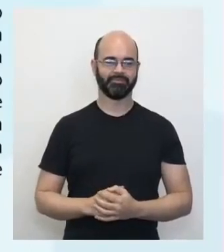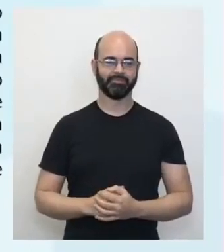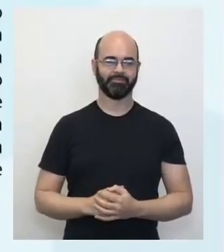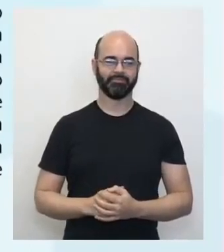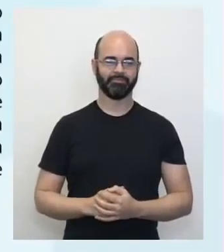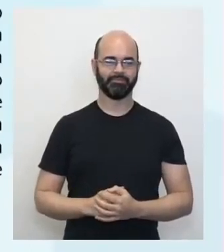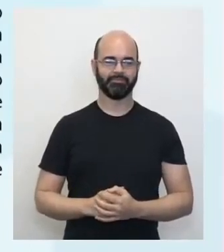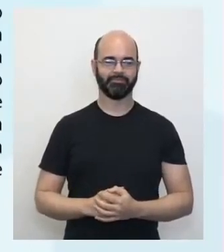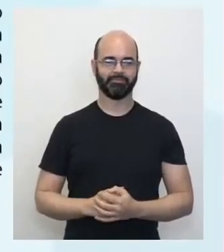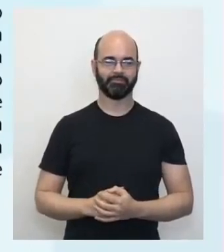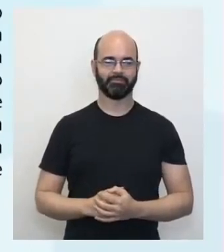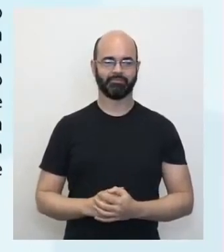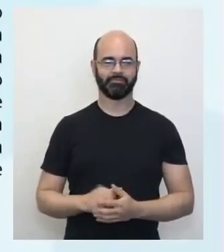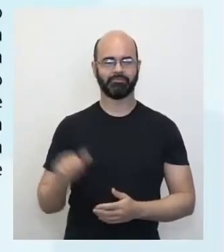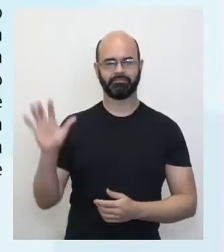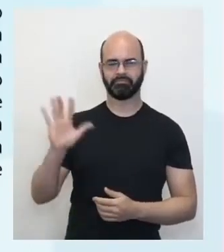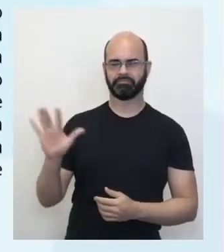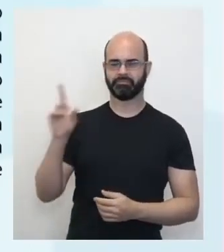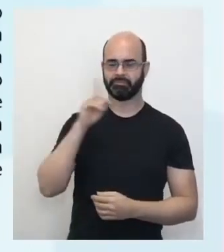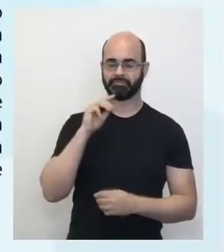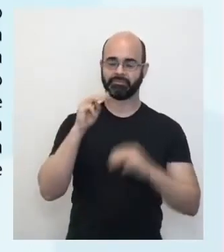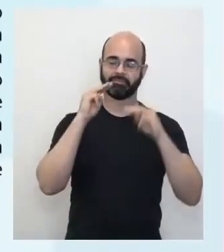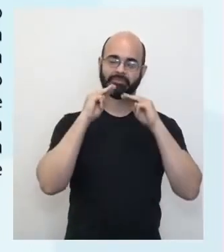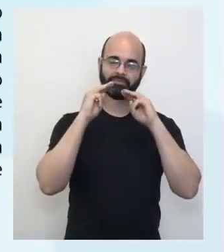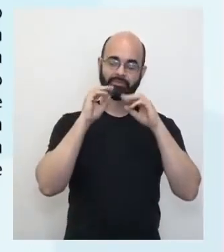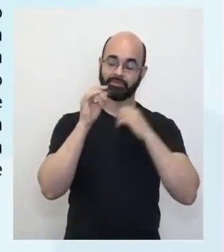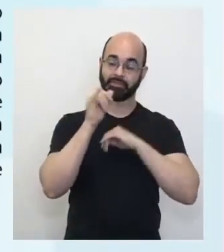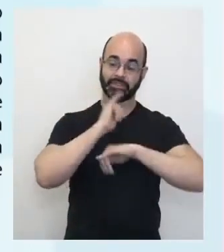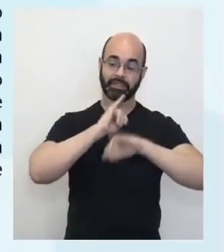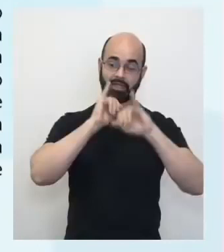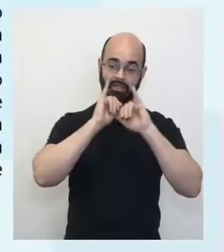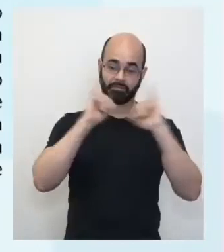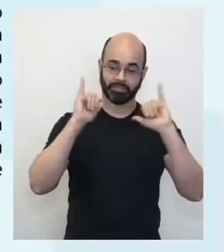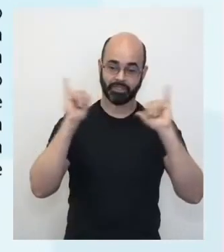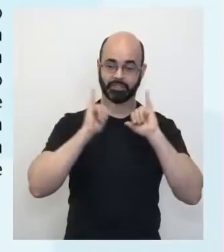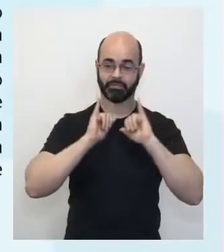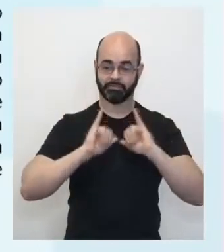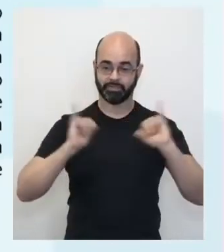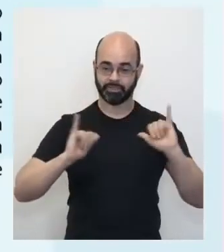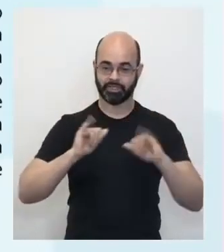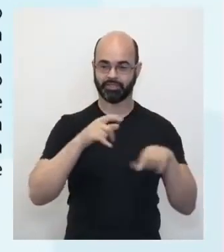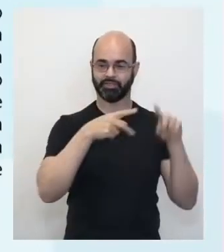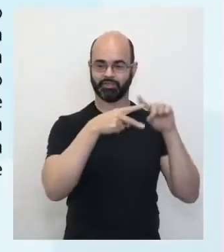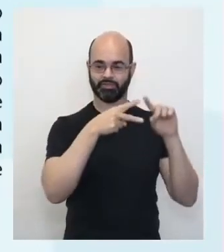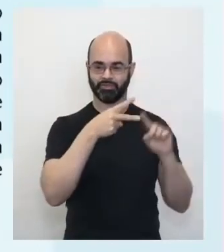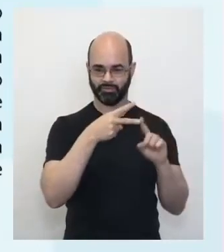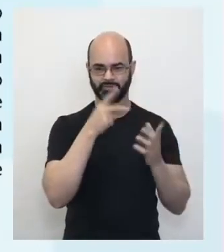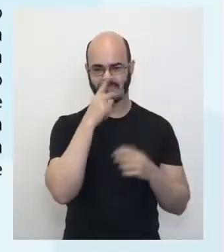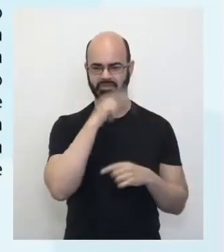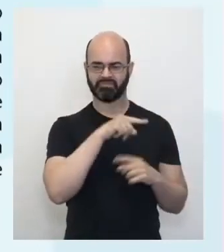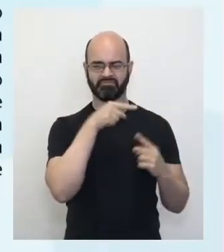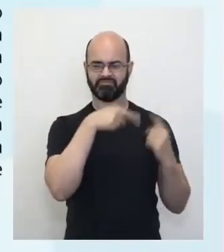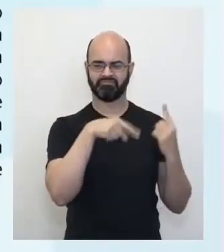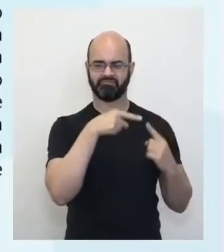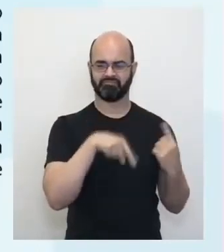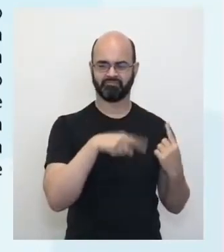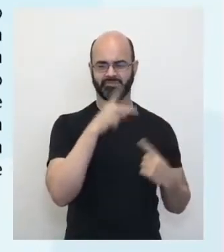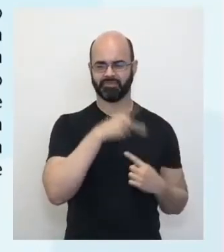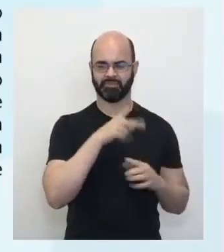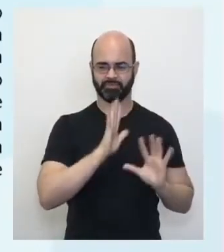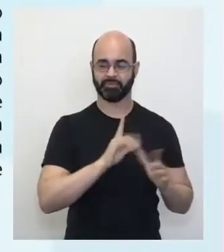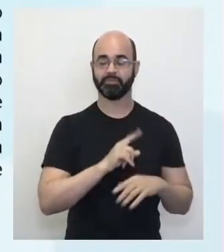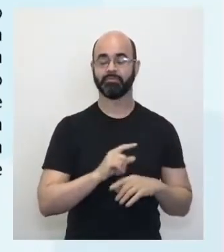2. Aparentemente, essas duas manchetes não têm nada em comum, a julgar pelo tema de ambas. No entanto, leia os